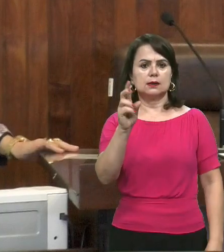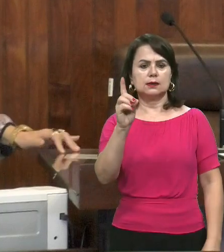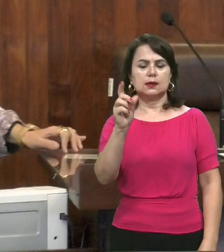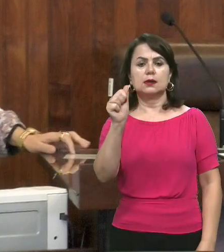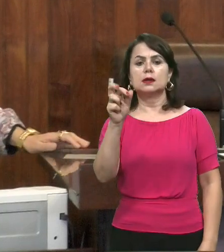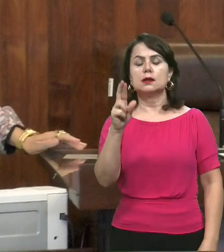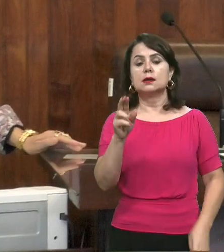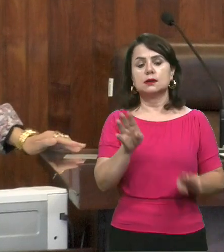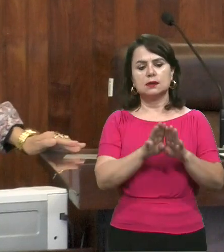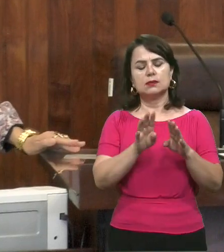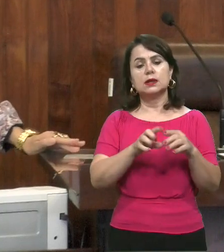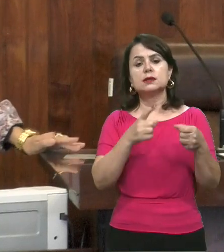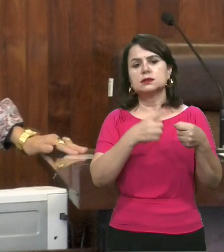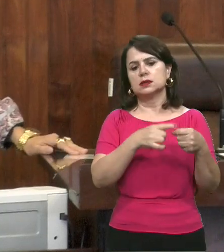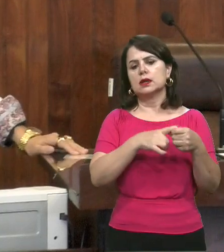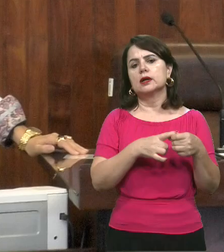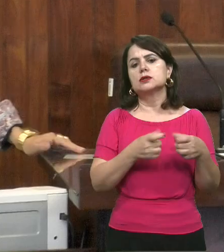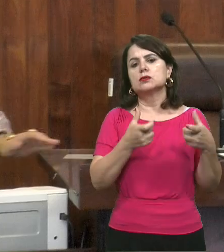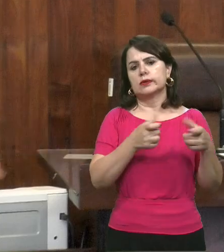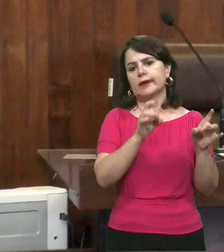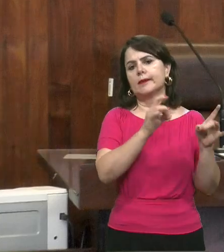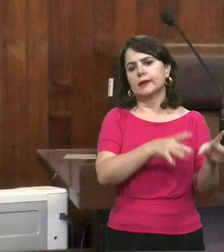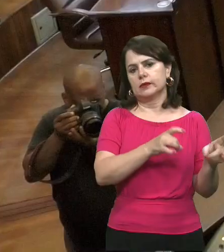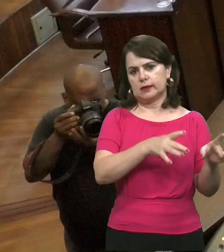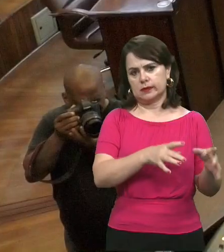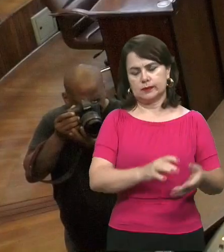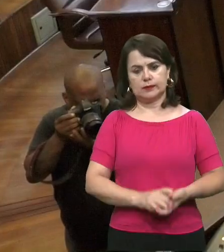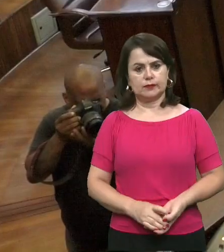que tem 15 minutos à sua disposição.